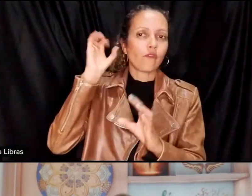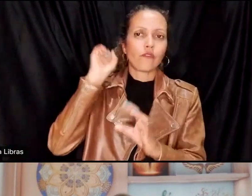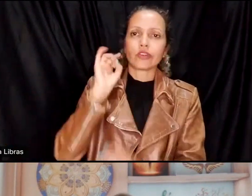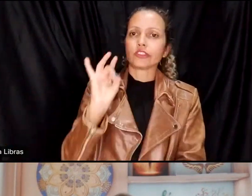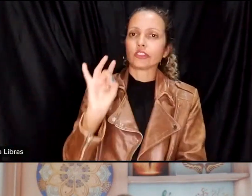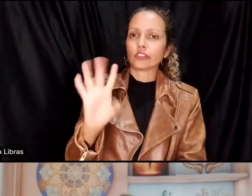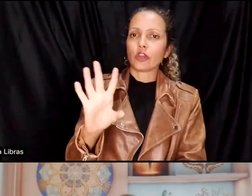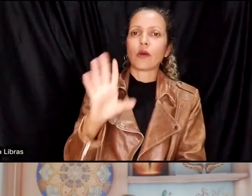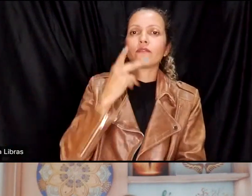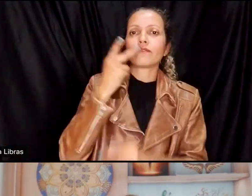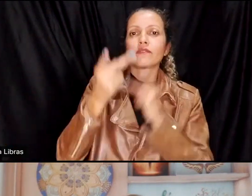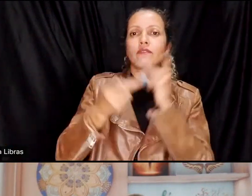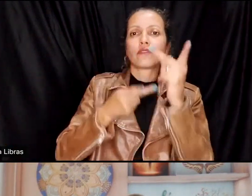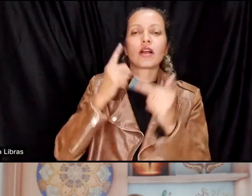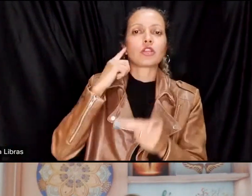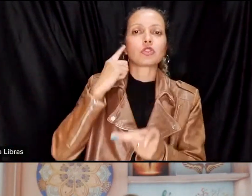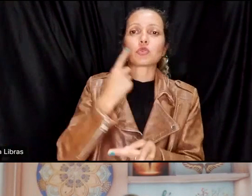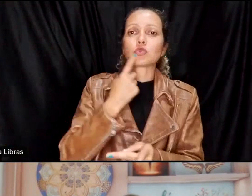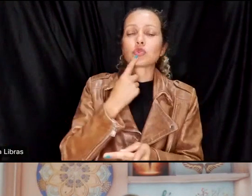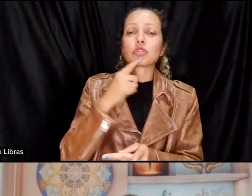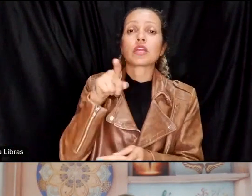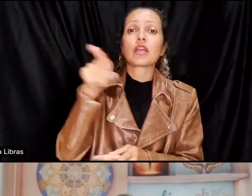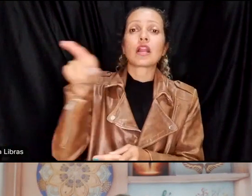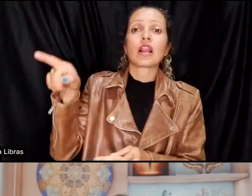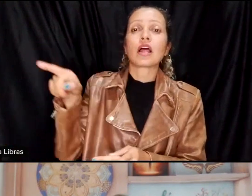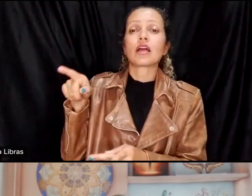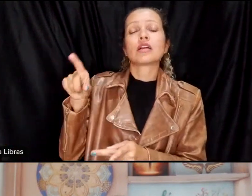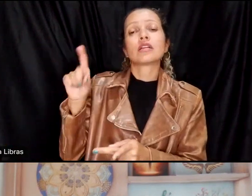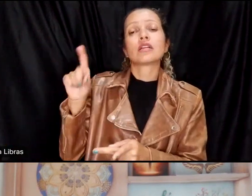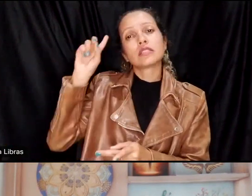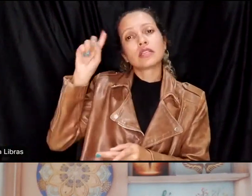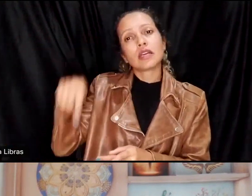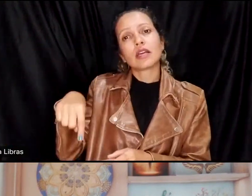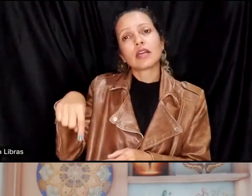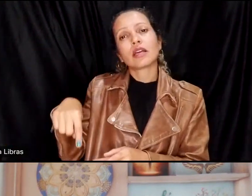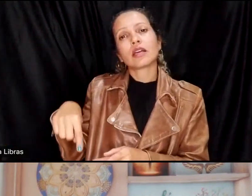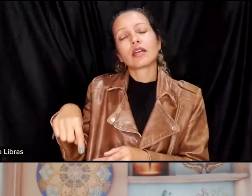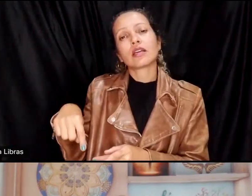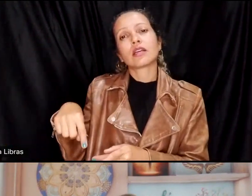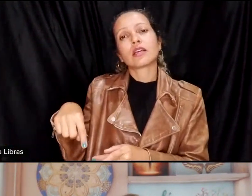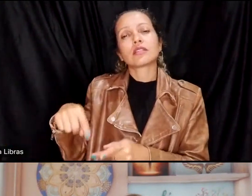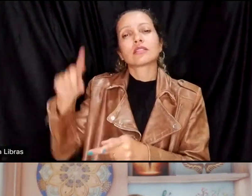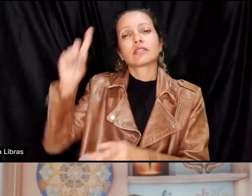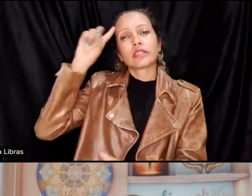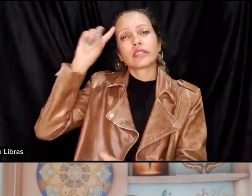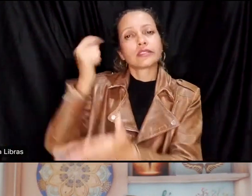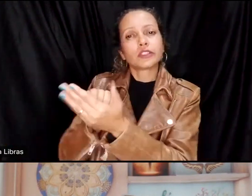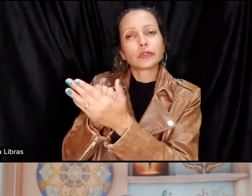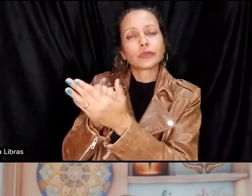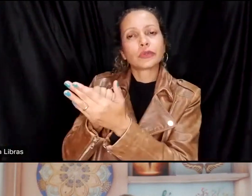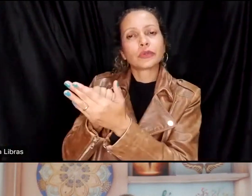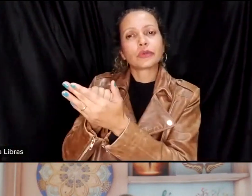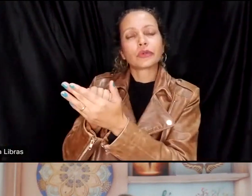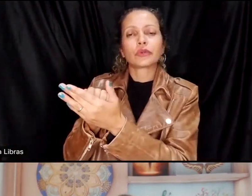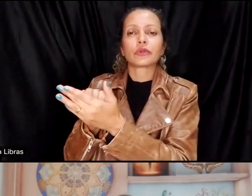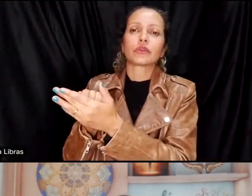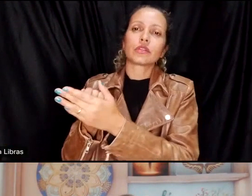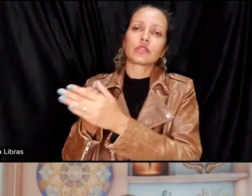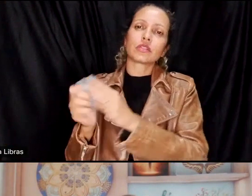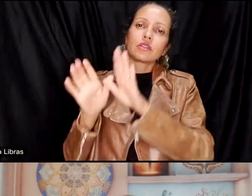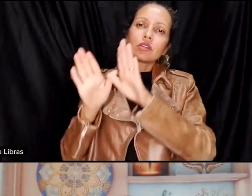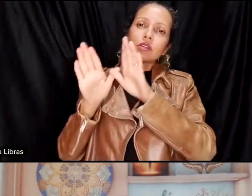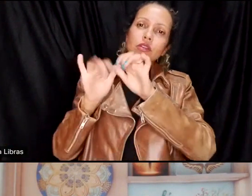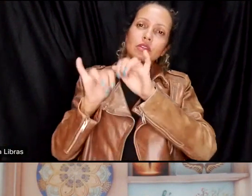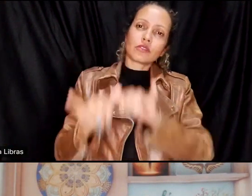lá ficou definido que eles ficariam 100 anos na área da educação sem usar